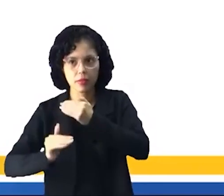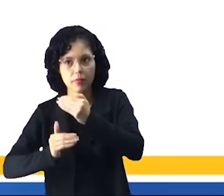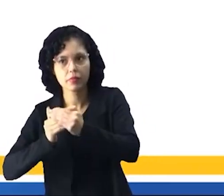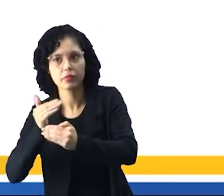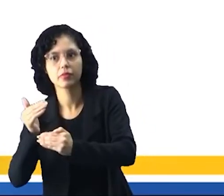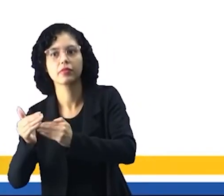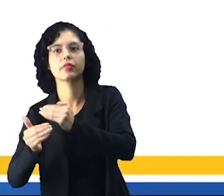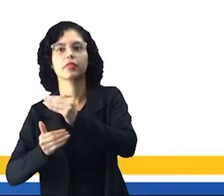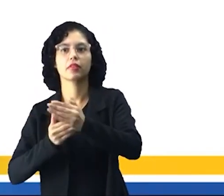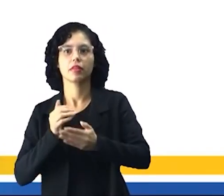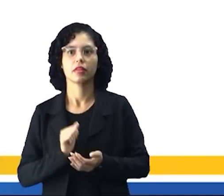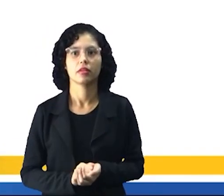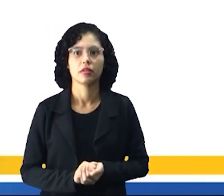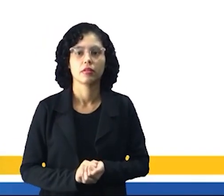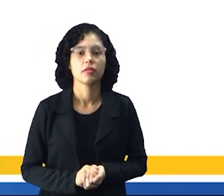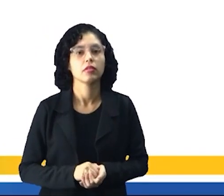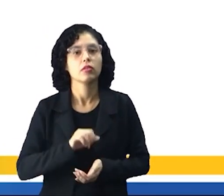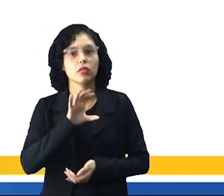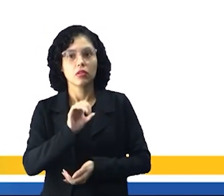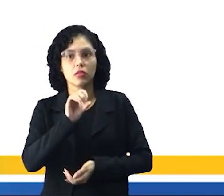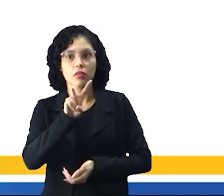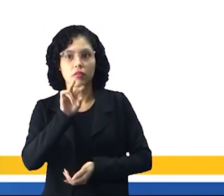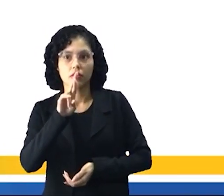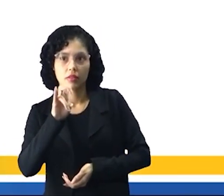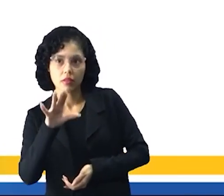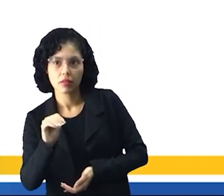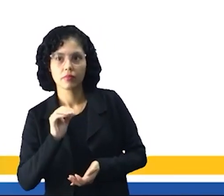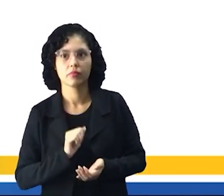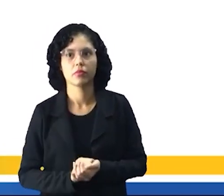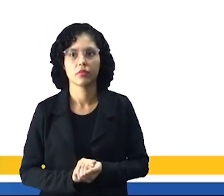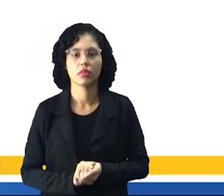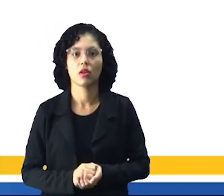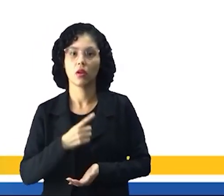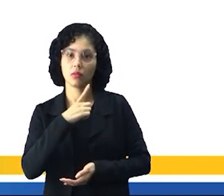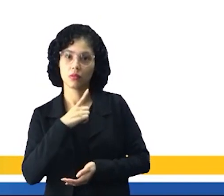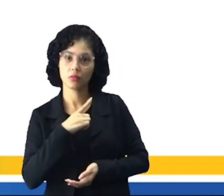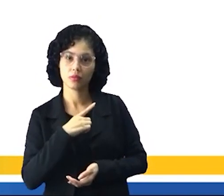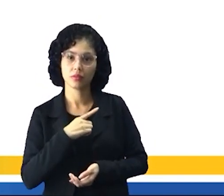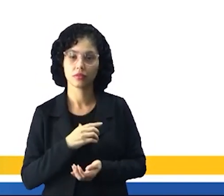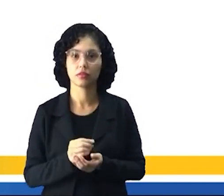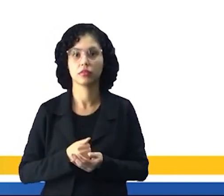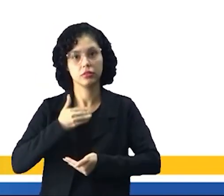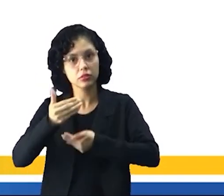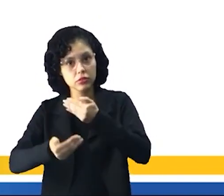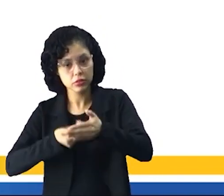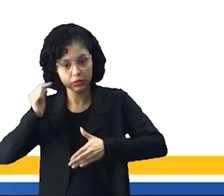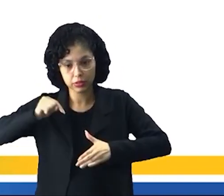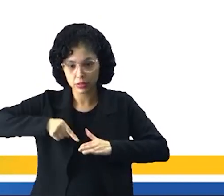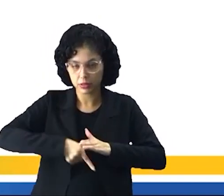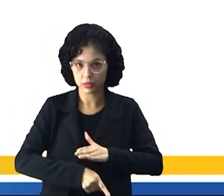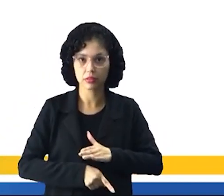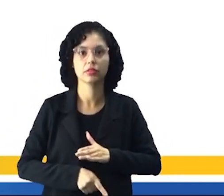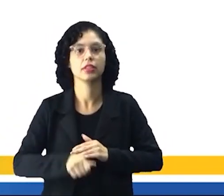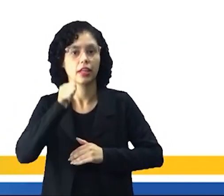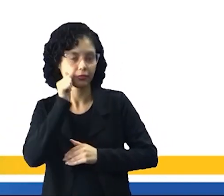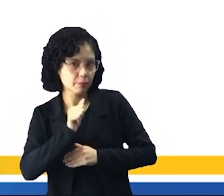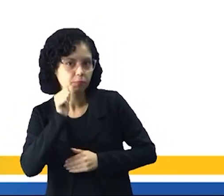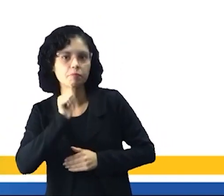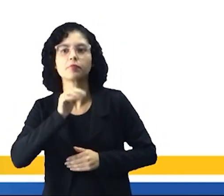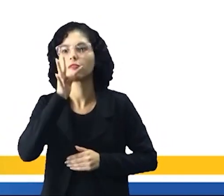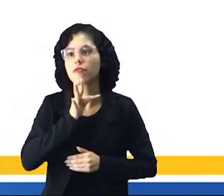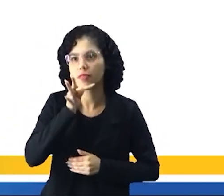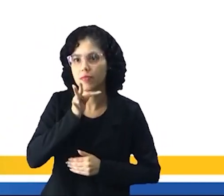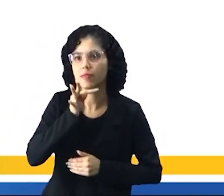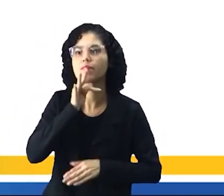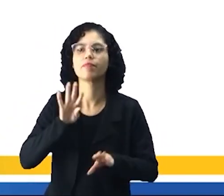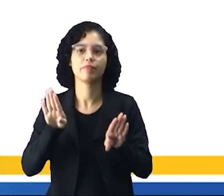vai amadurecendo. A gente tem os ovovivíparos, onde os ovos se desenvolvem dentro da mãe, digamos